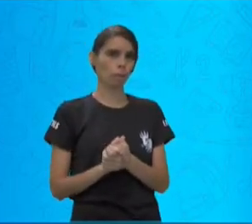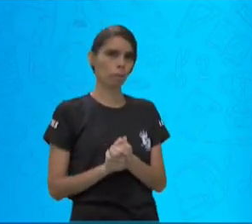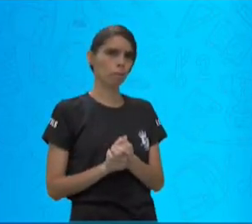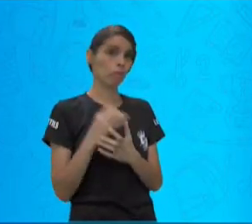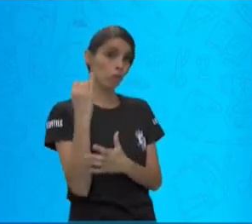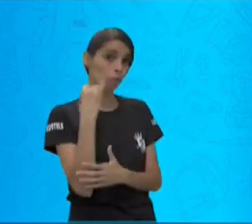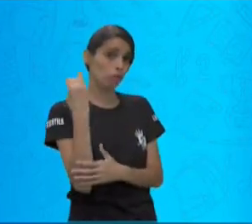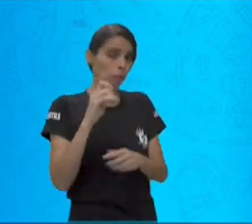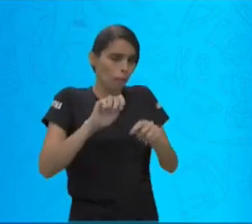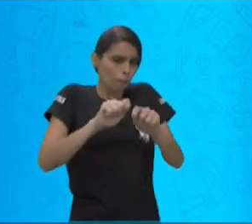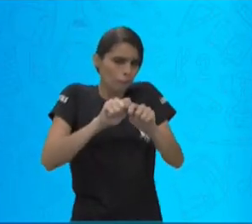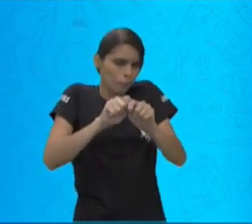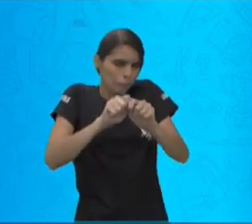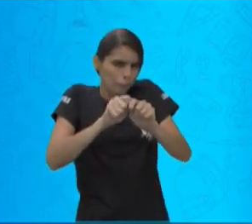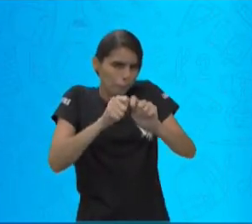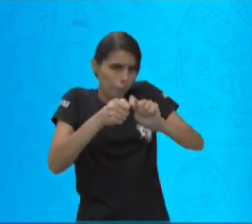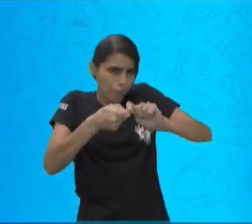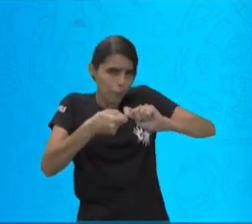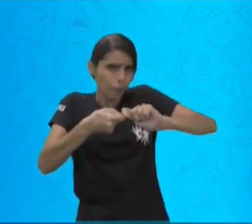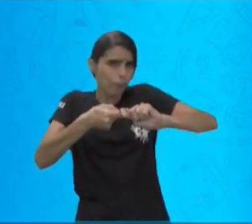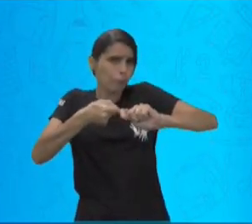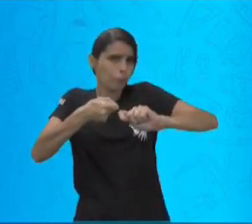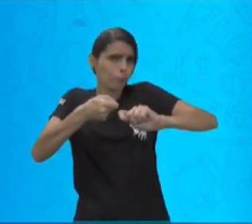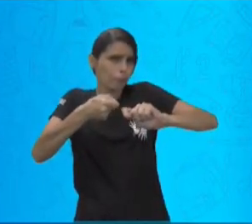para que não solte